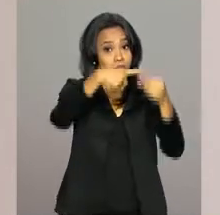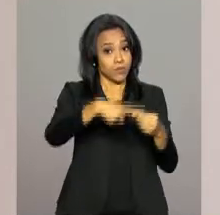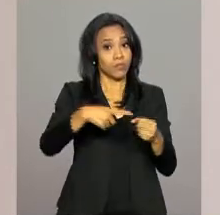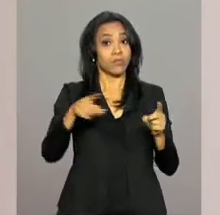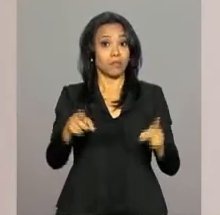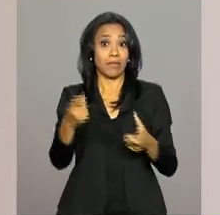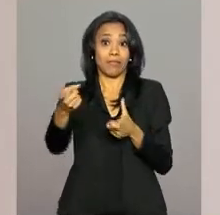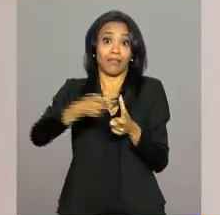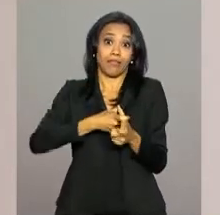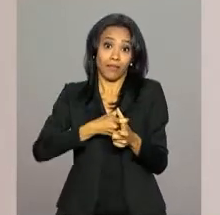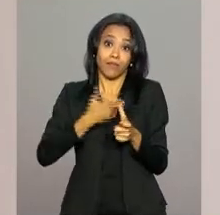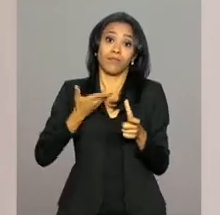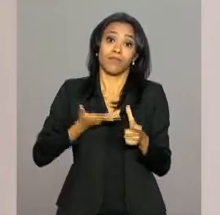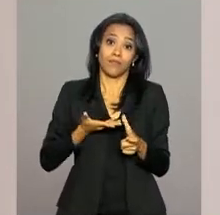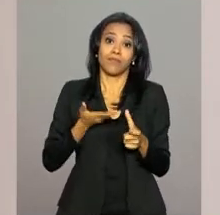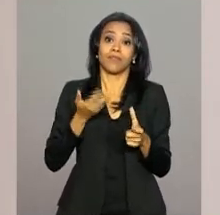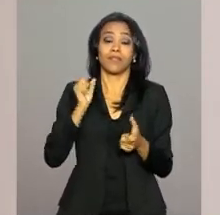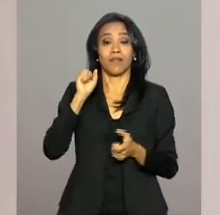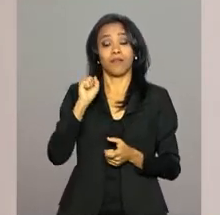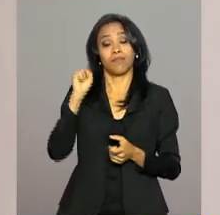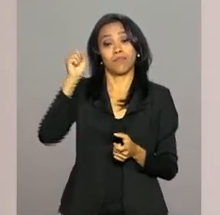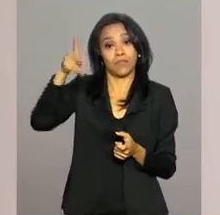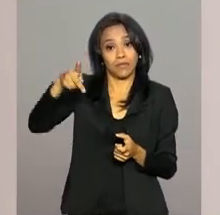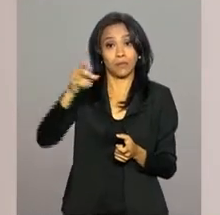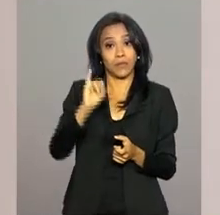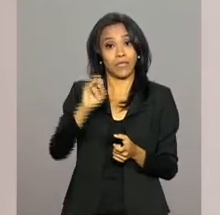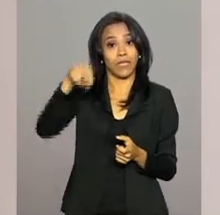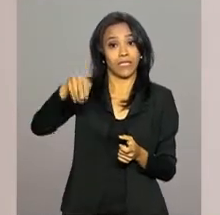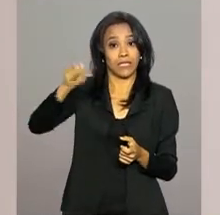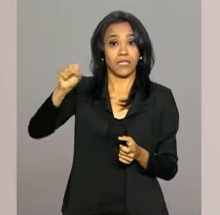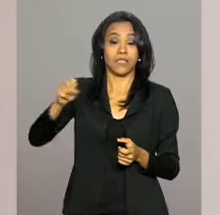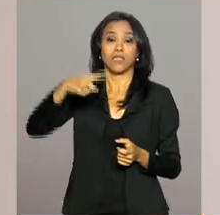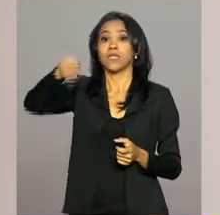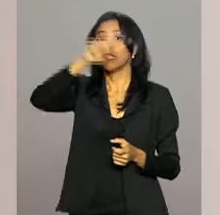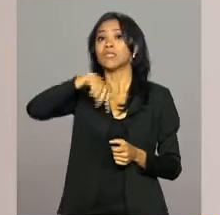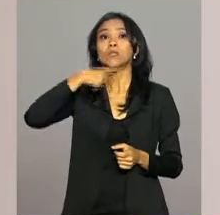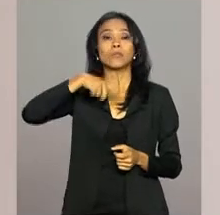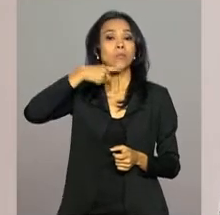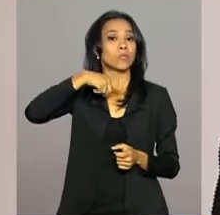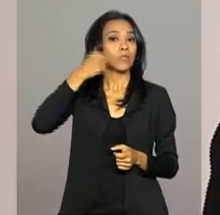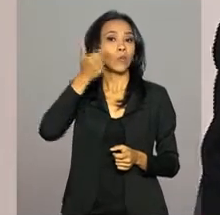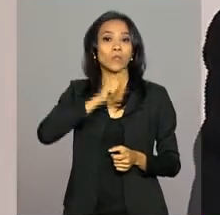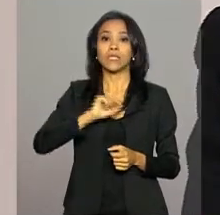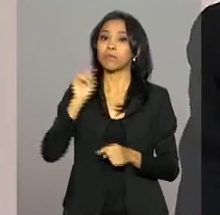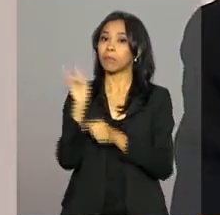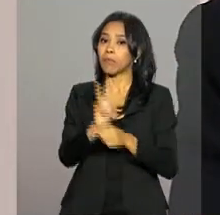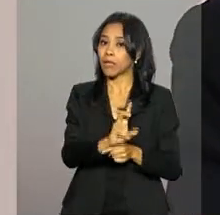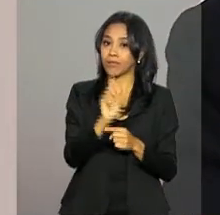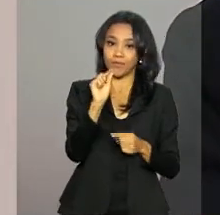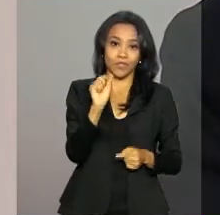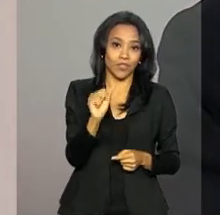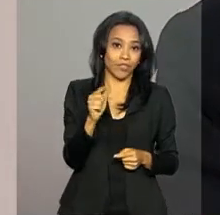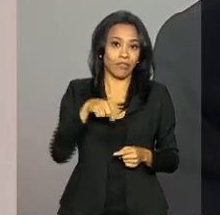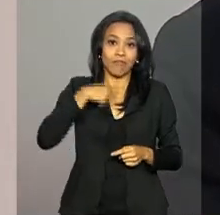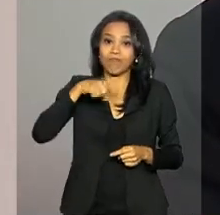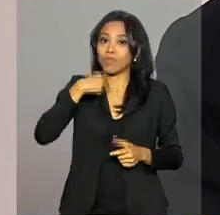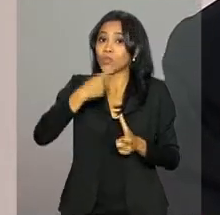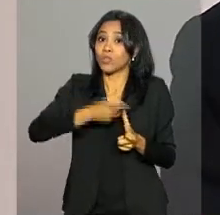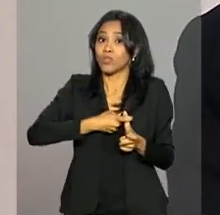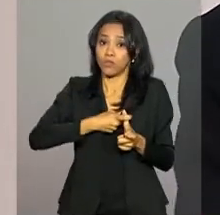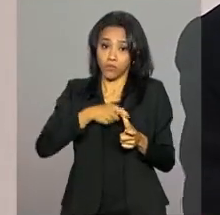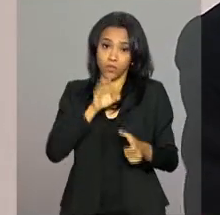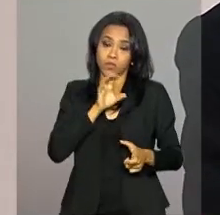portanto inadimplentes e sendo inadimplentes tinham dificuldade para obtenção de empréstimos etc para e nós